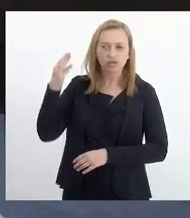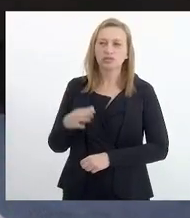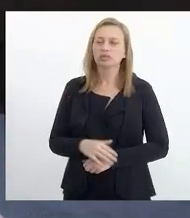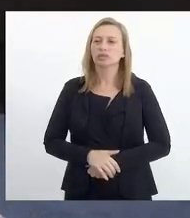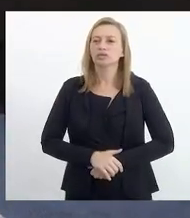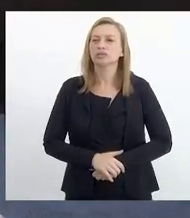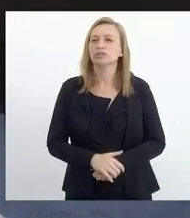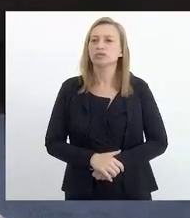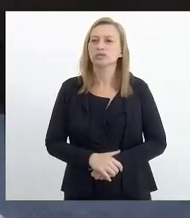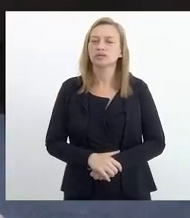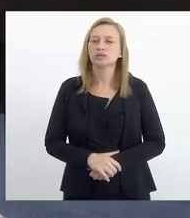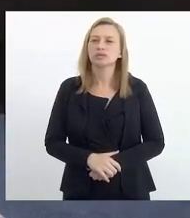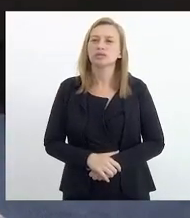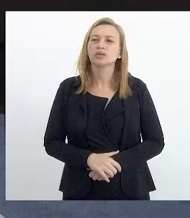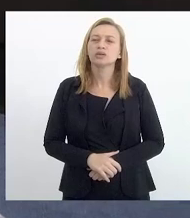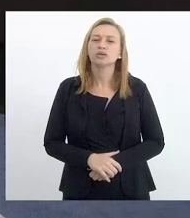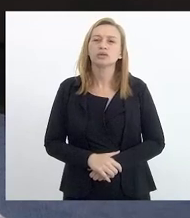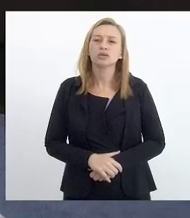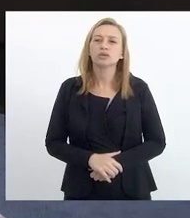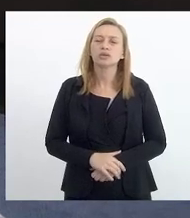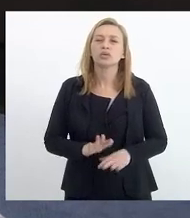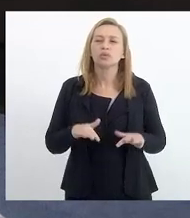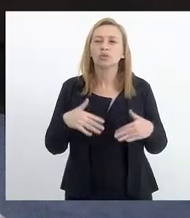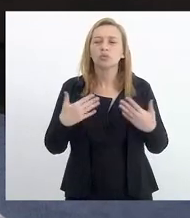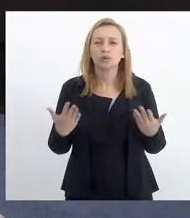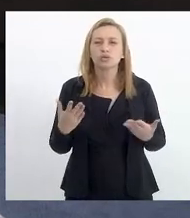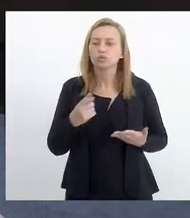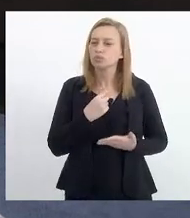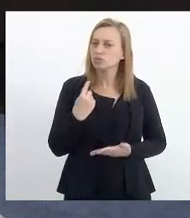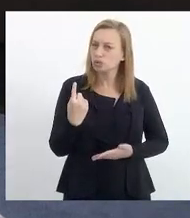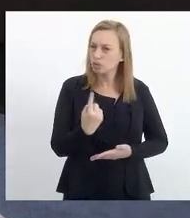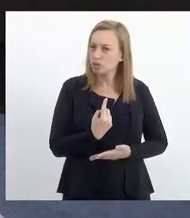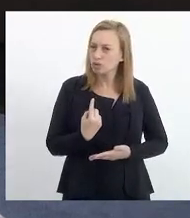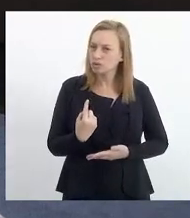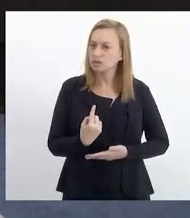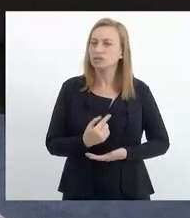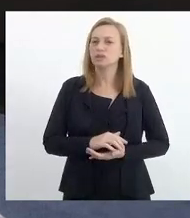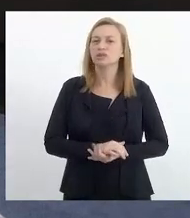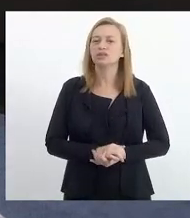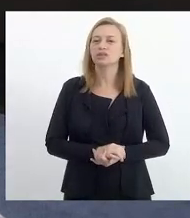Alô, quando, alô. Quando nós presidíamos